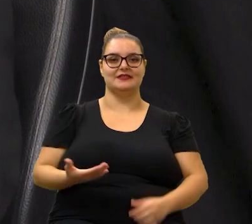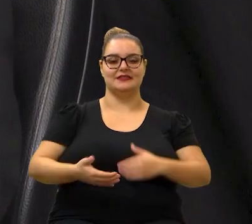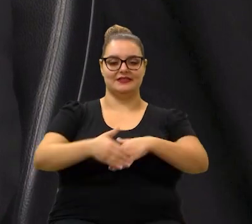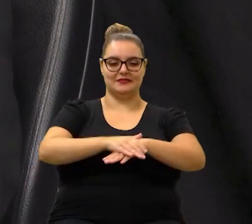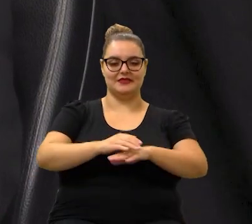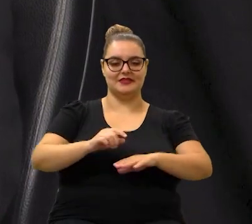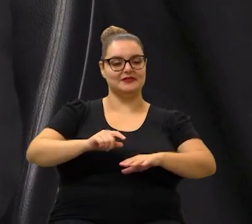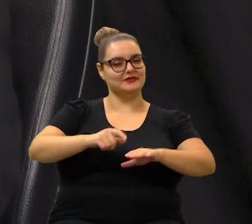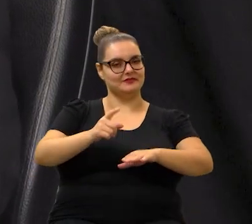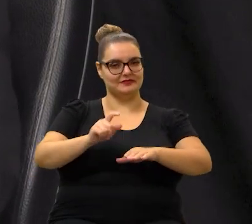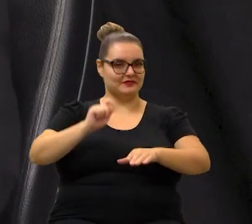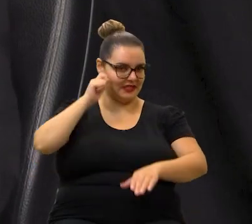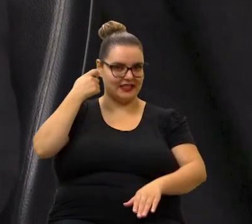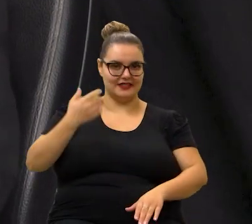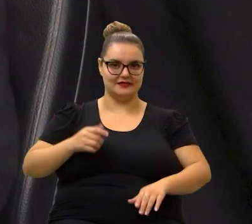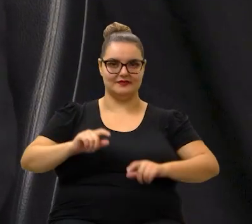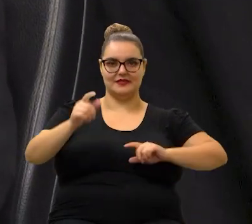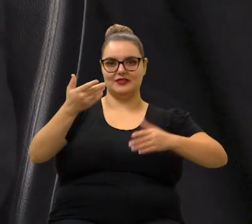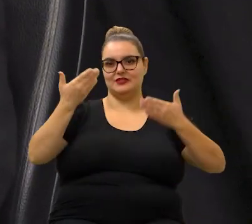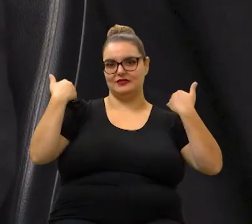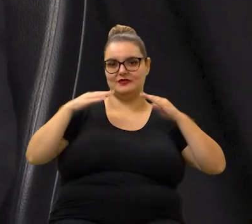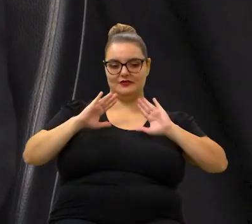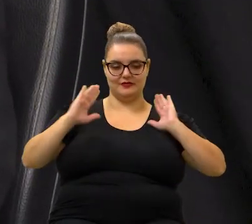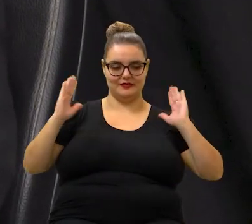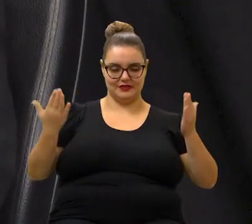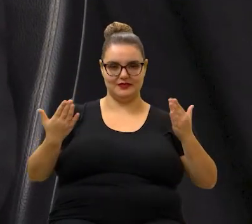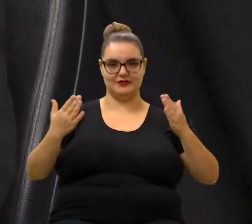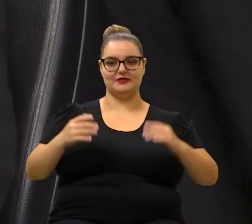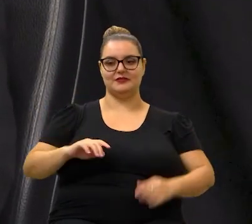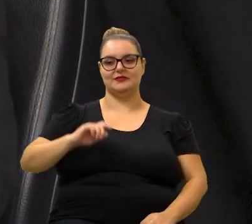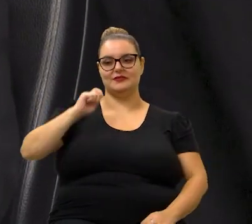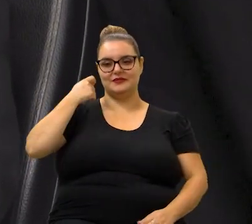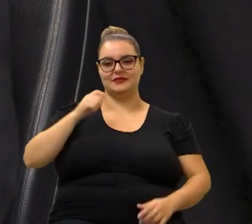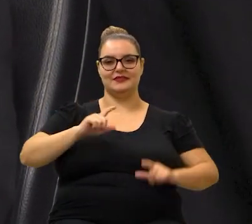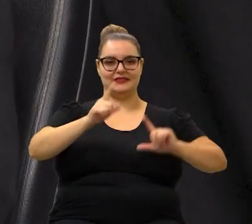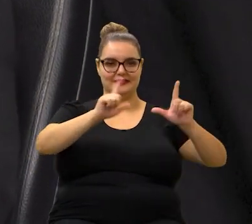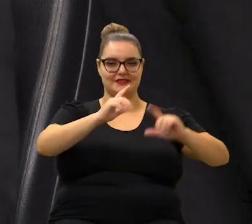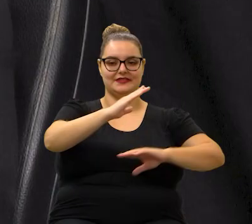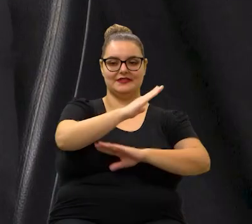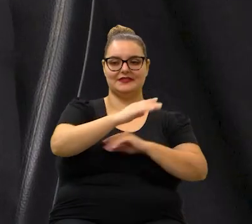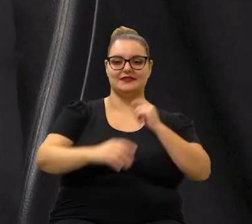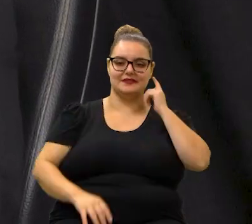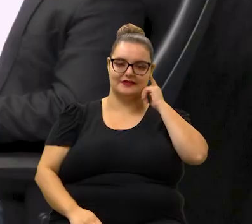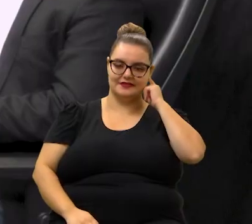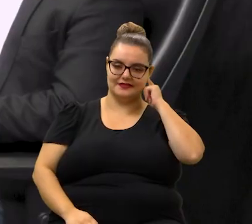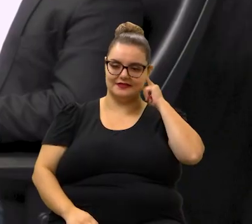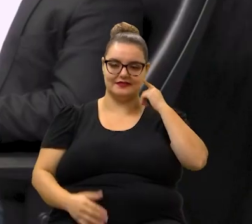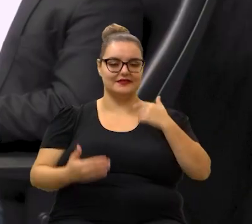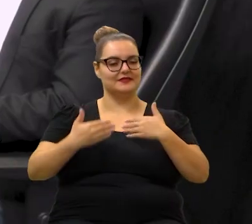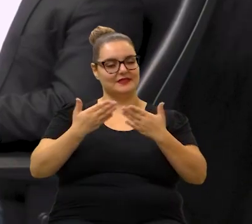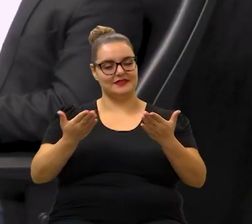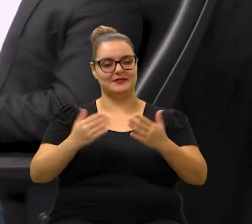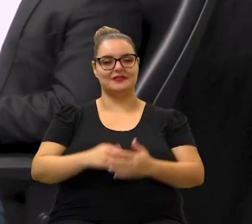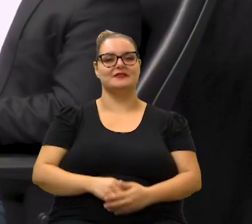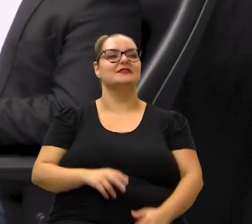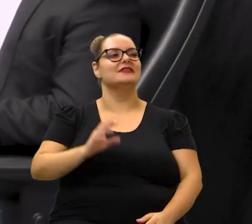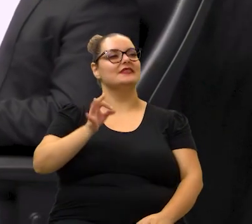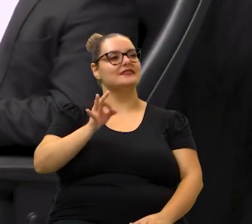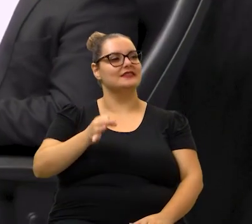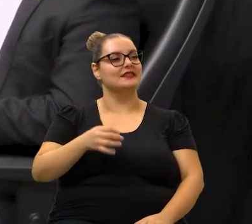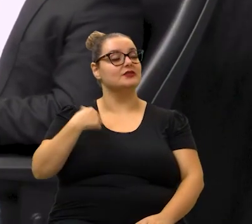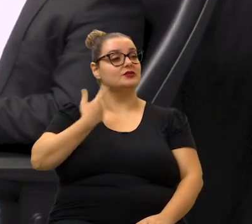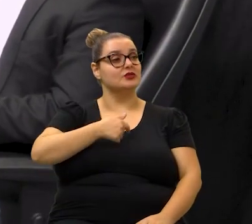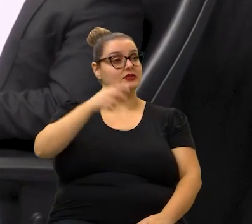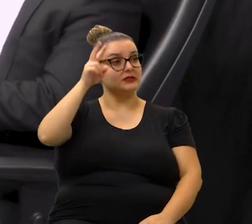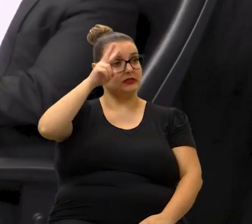fundo essa televisão também do programa na casa do Povo estou à disposição Tá certo então vereadora a gente lembra que